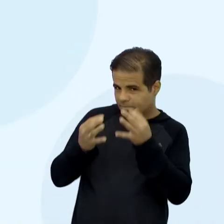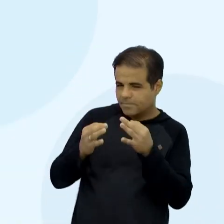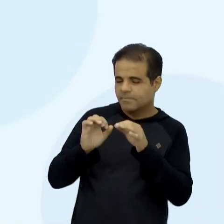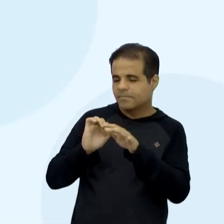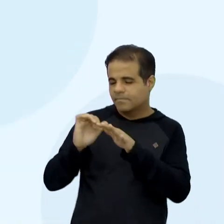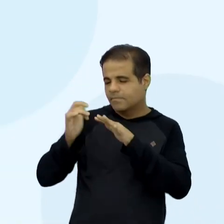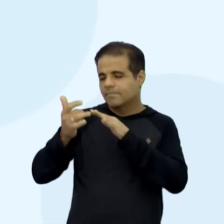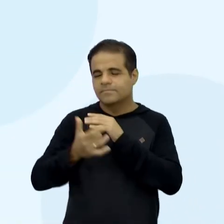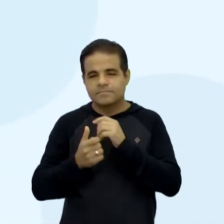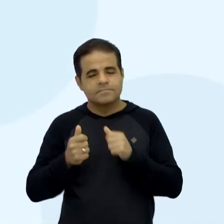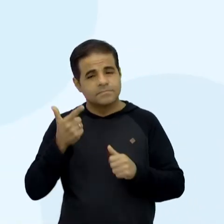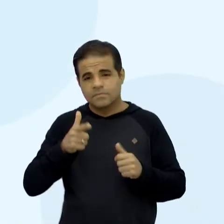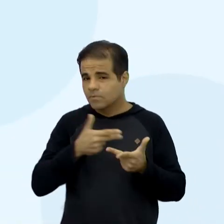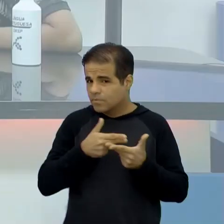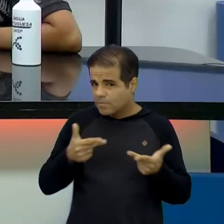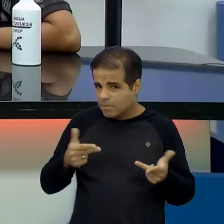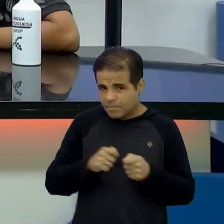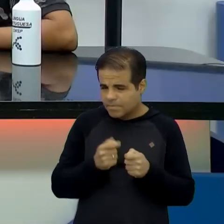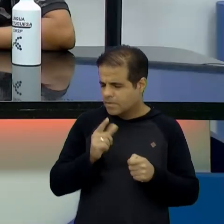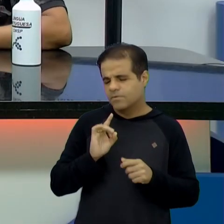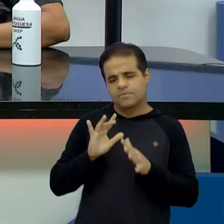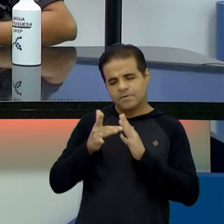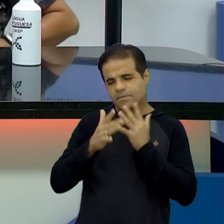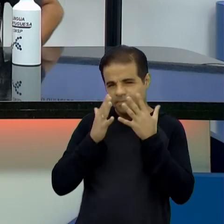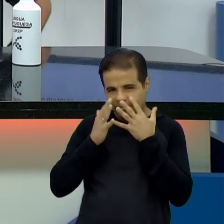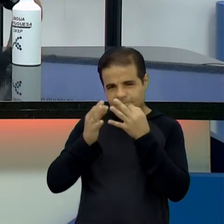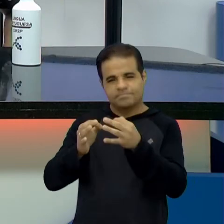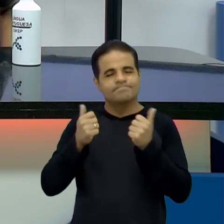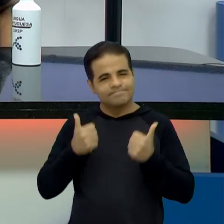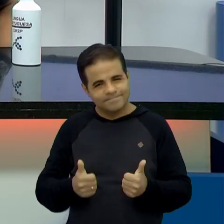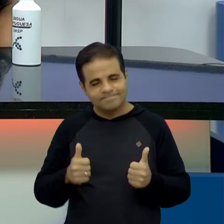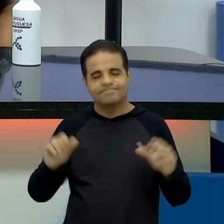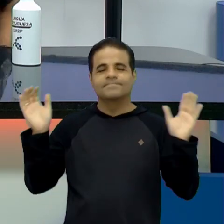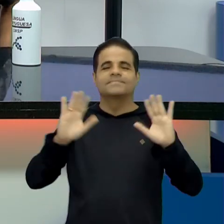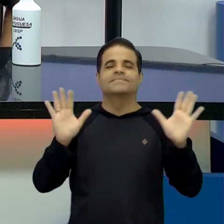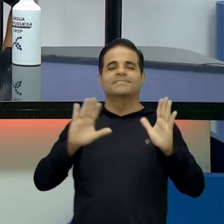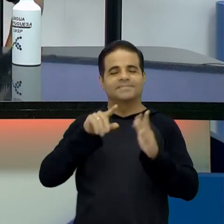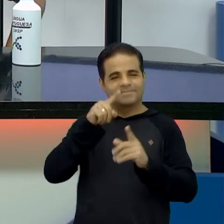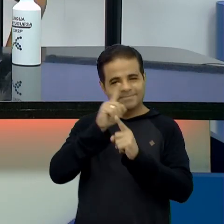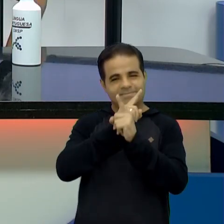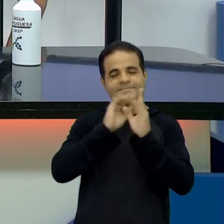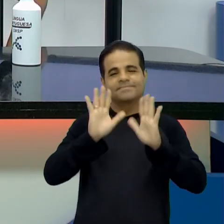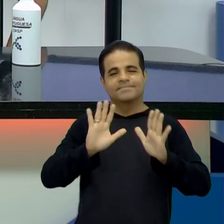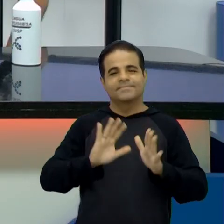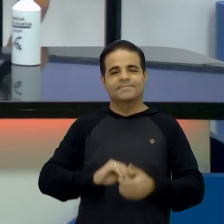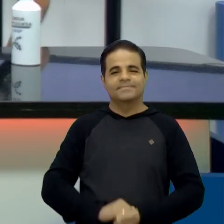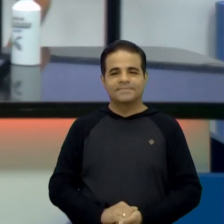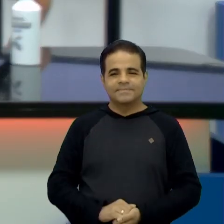mídia. Tem outra coisa para fazer? Não tem, só na mídia, Se liga na mídia, gente. Grande Tchau, beijo, tchau. Até mais.